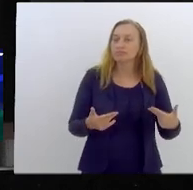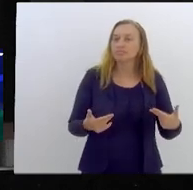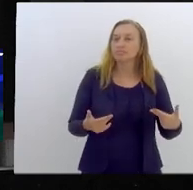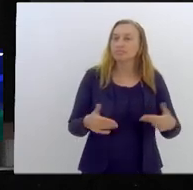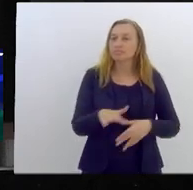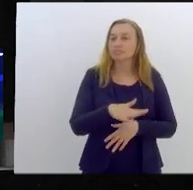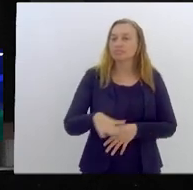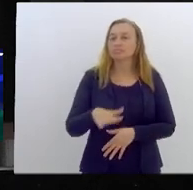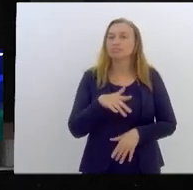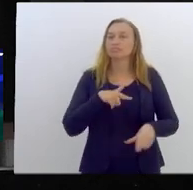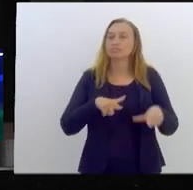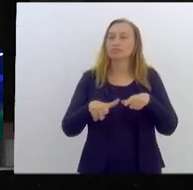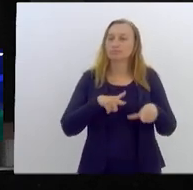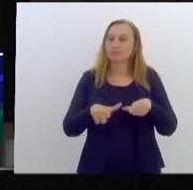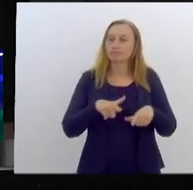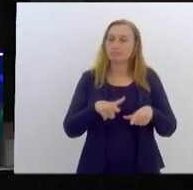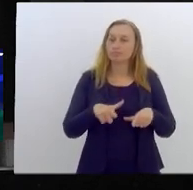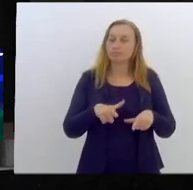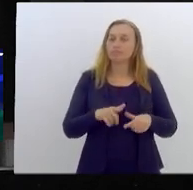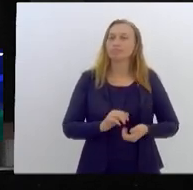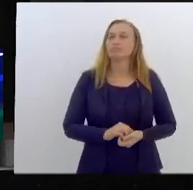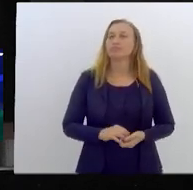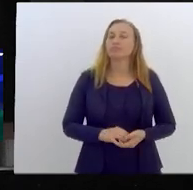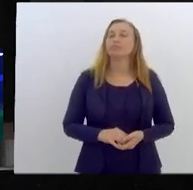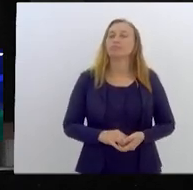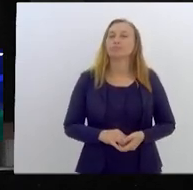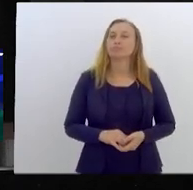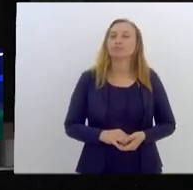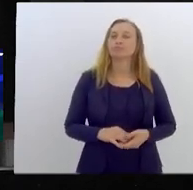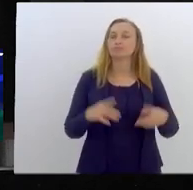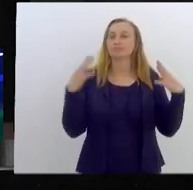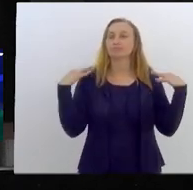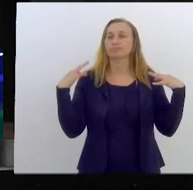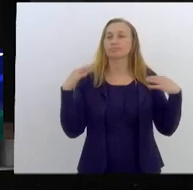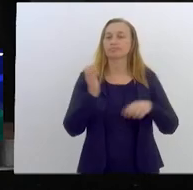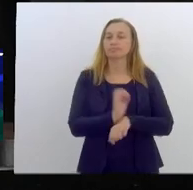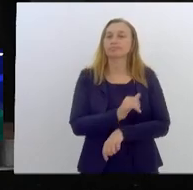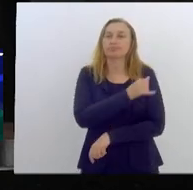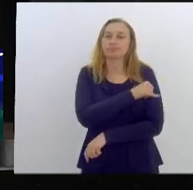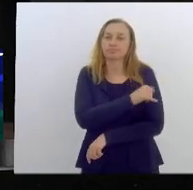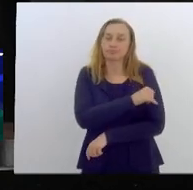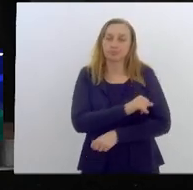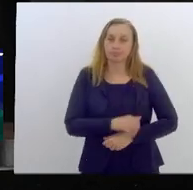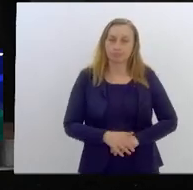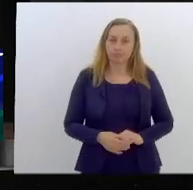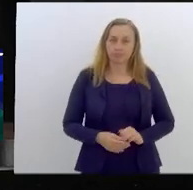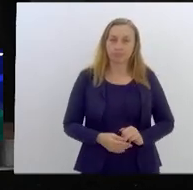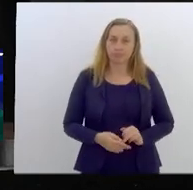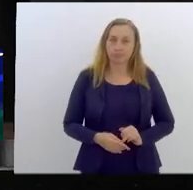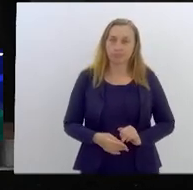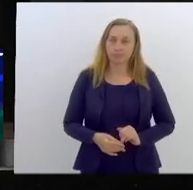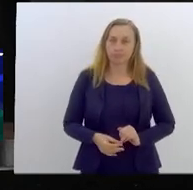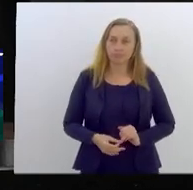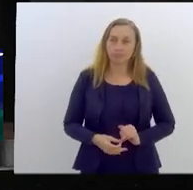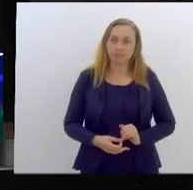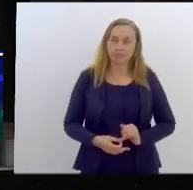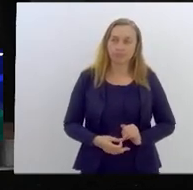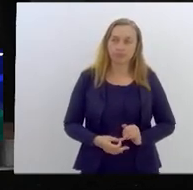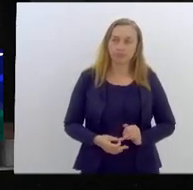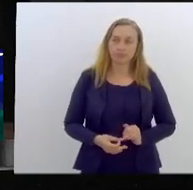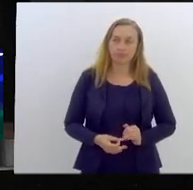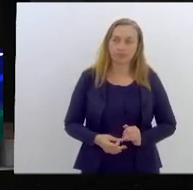a partir do adensamento do turismo no Estado do Rio de Janeiro. E as perspectivas